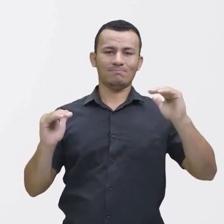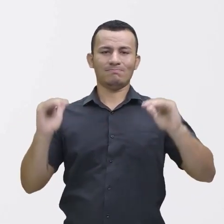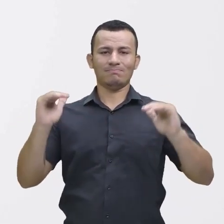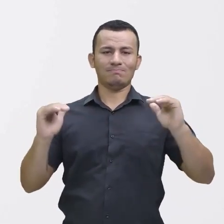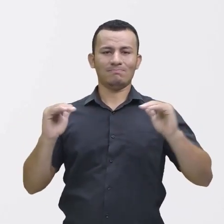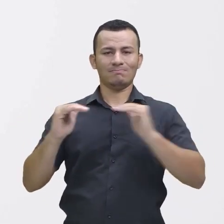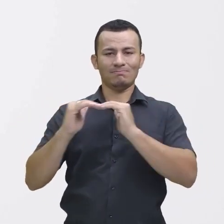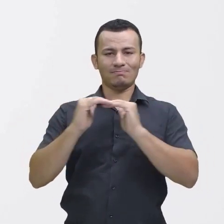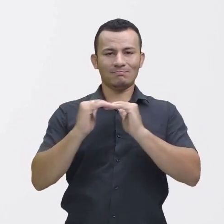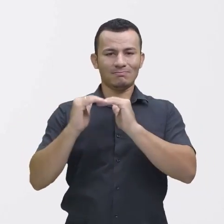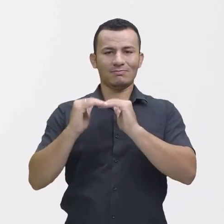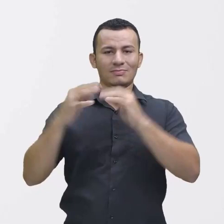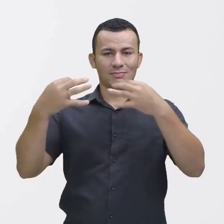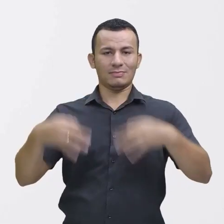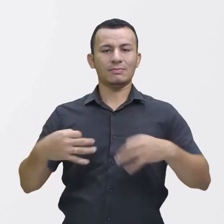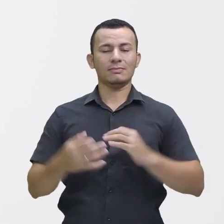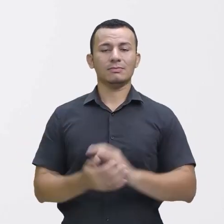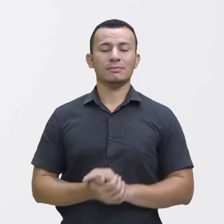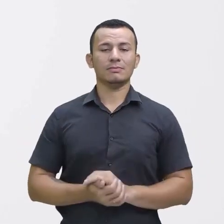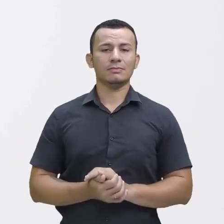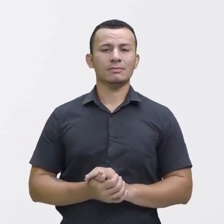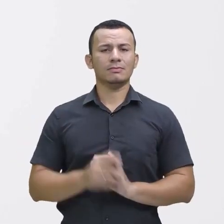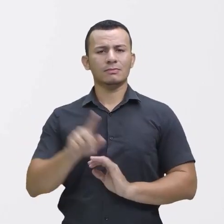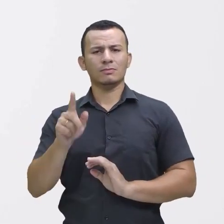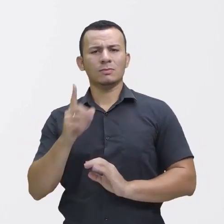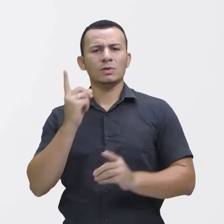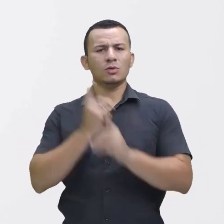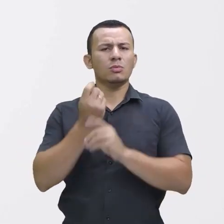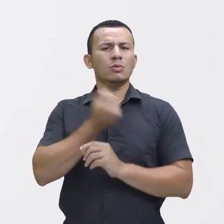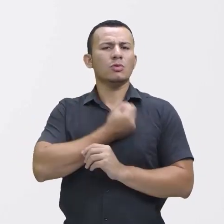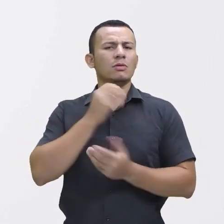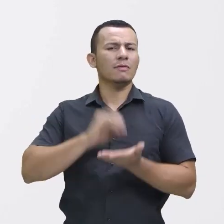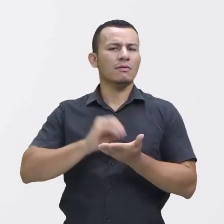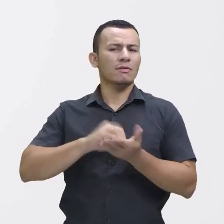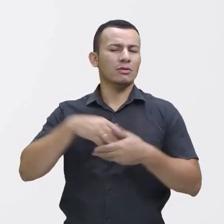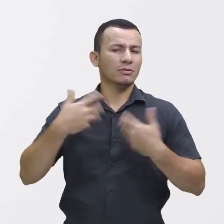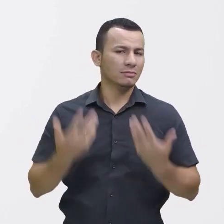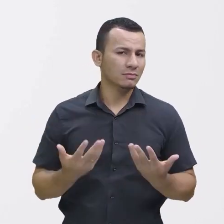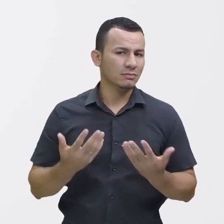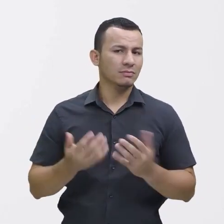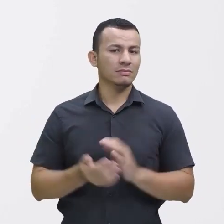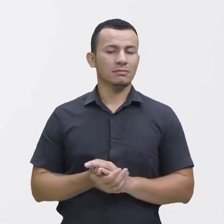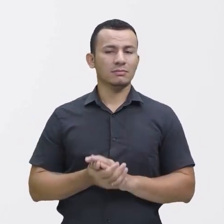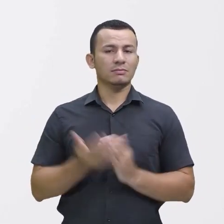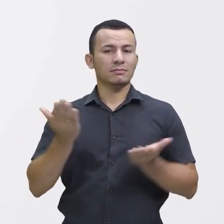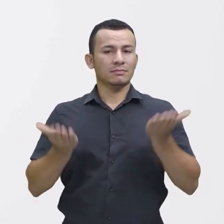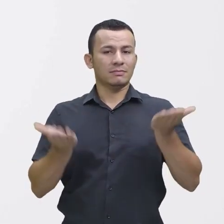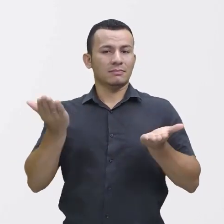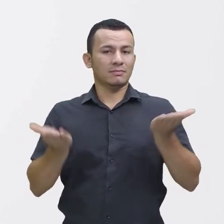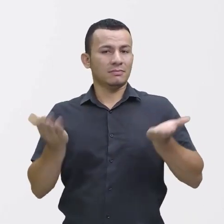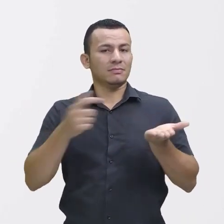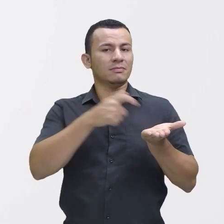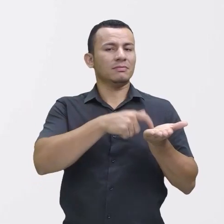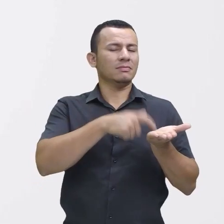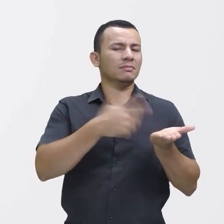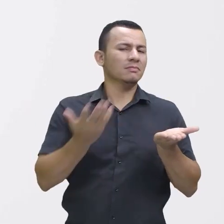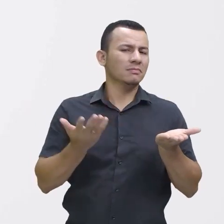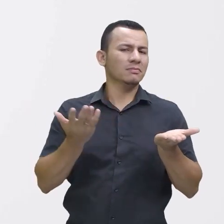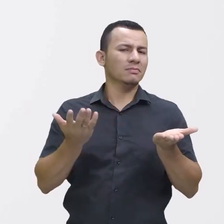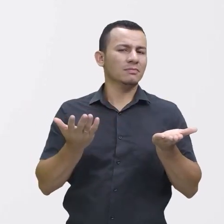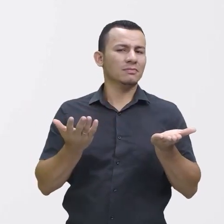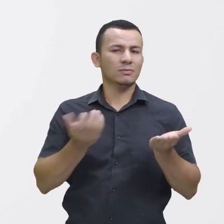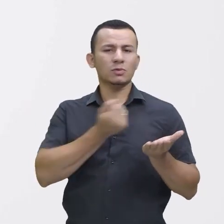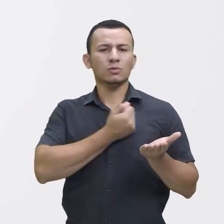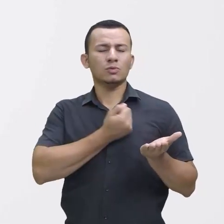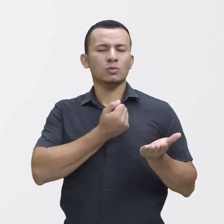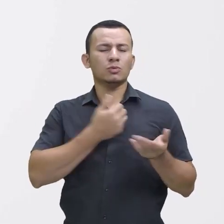esteja equilibrada. Você já descobriu qual é? O peso daqui tem que ser o mesmo peso do outro? Qual? Do